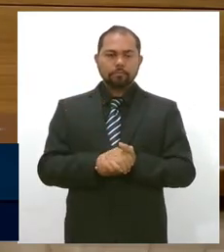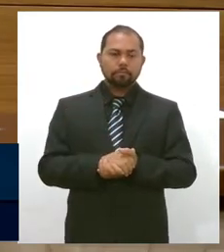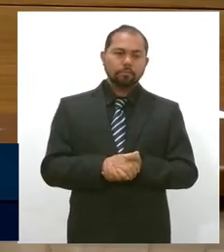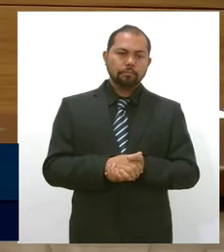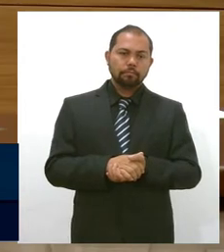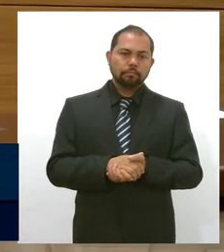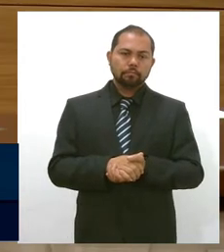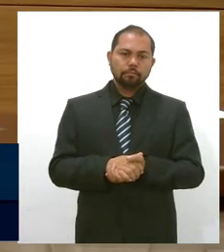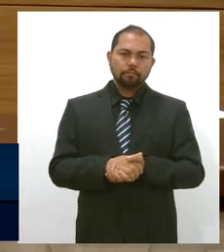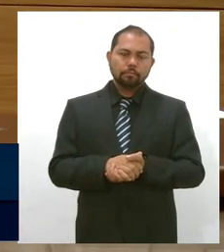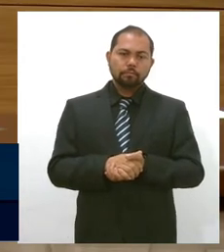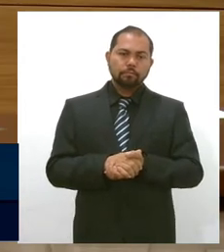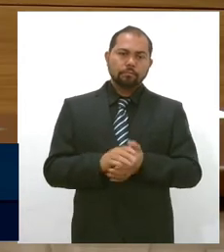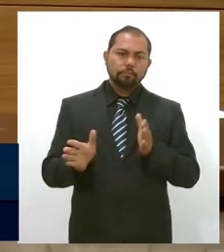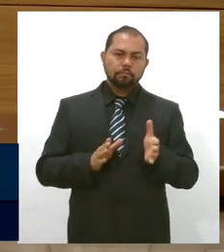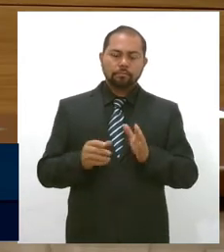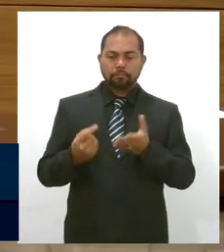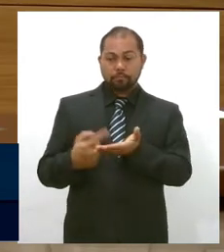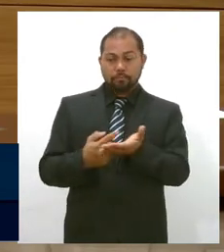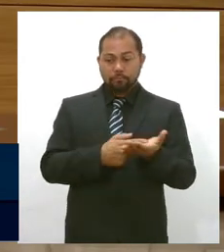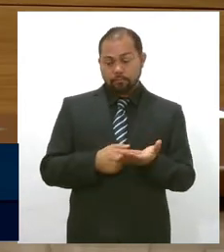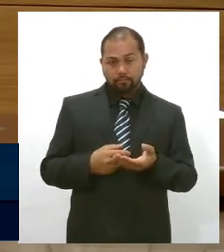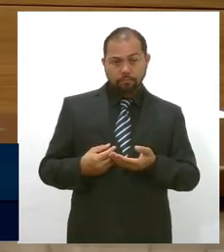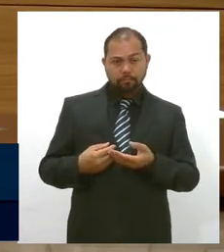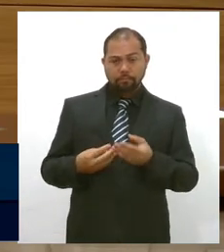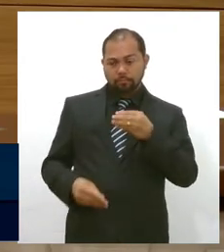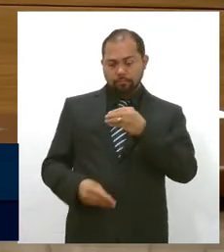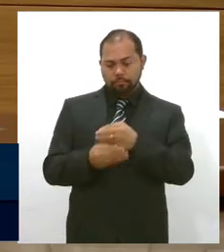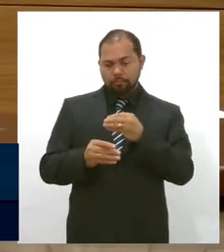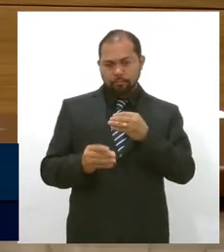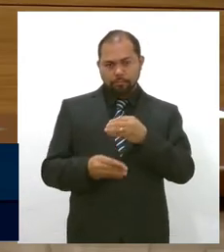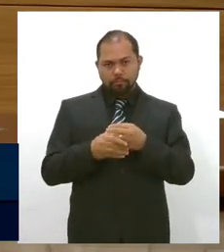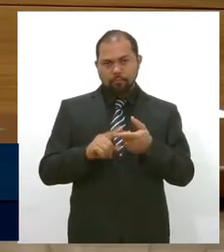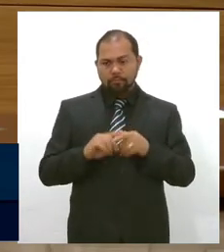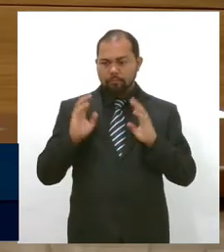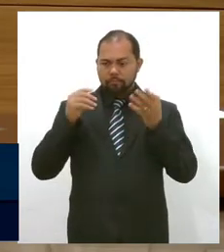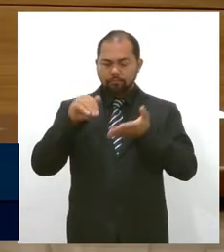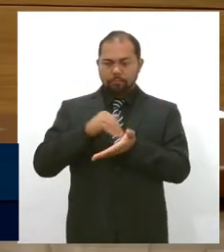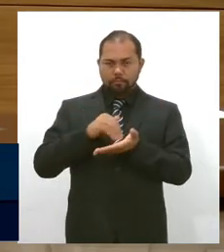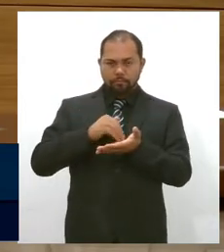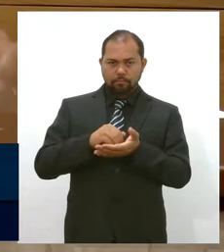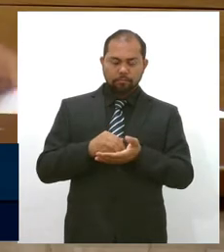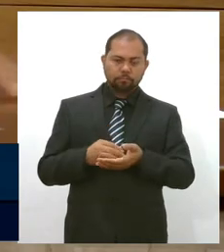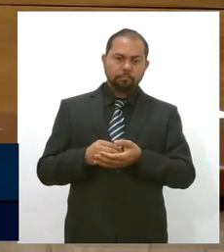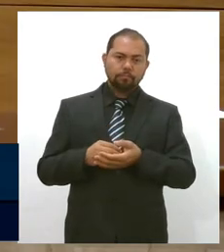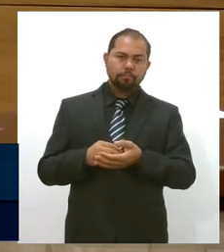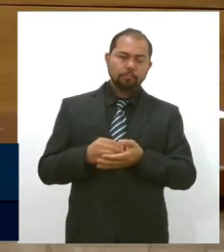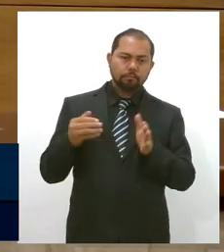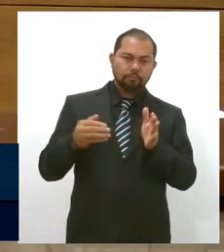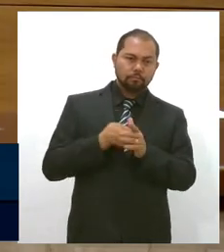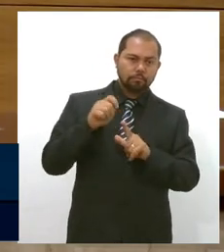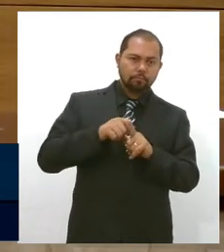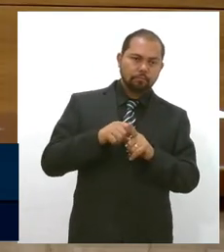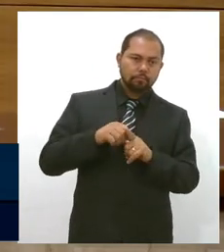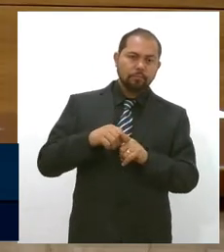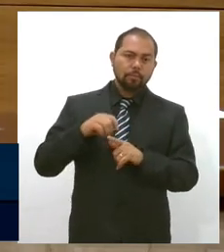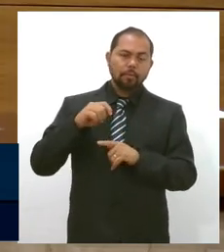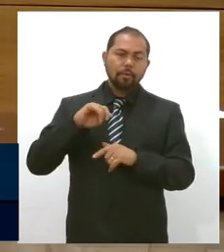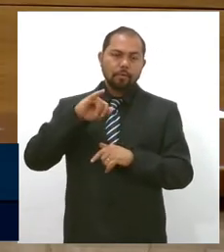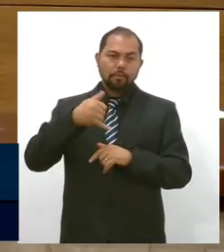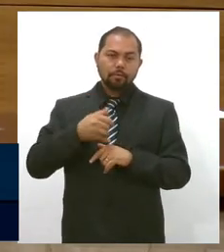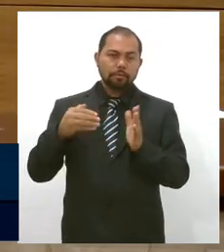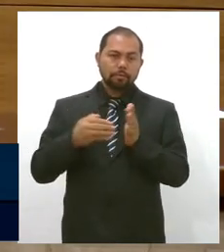de formação de aditivo, celebrado por essa secretaria nos meses de janeiro a março do ano de 2022. Ofício número